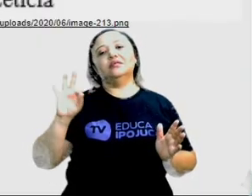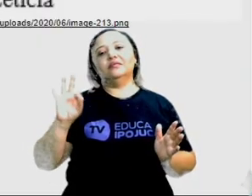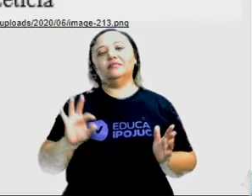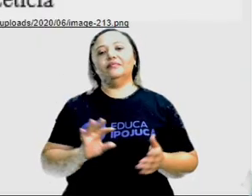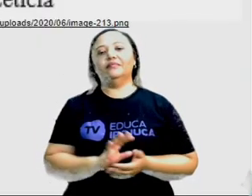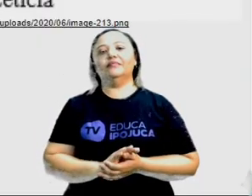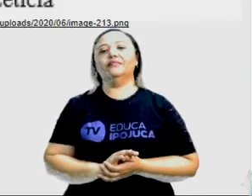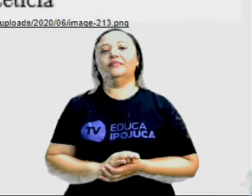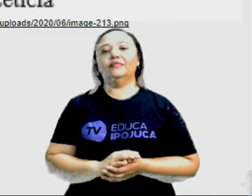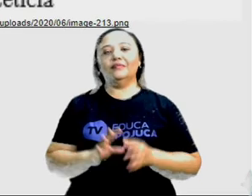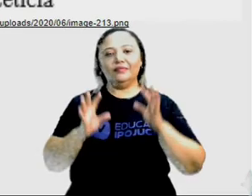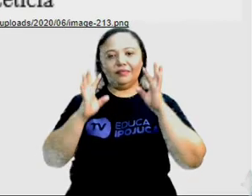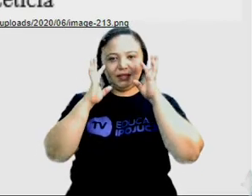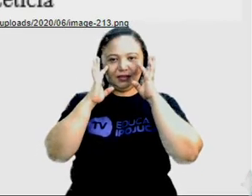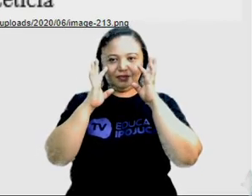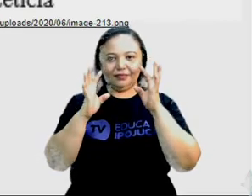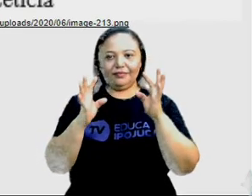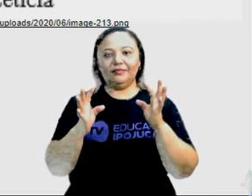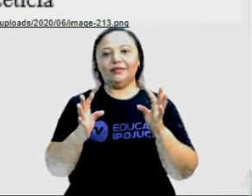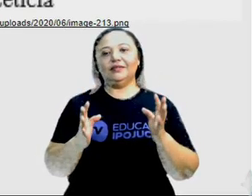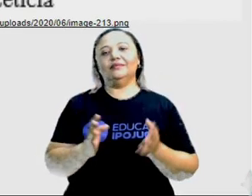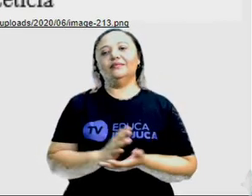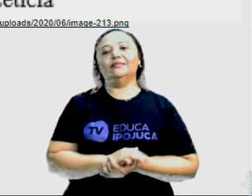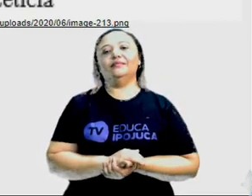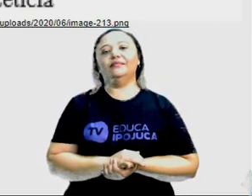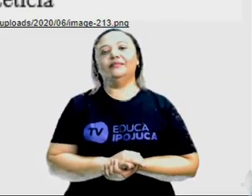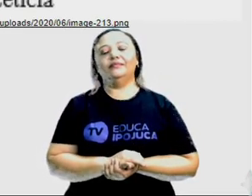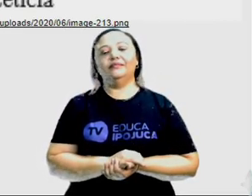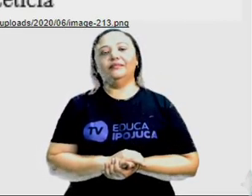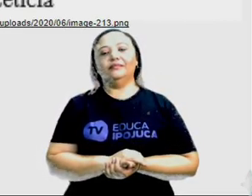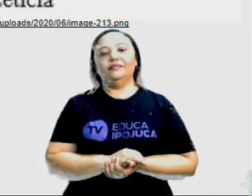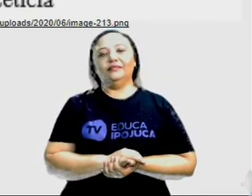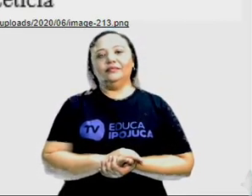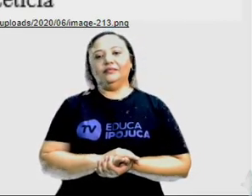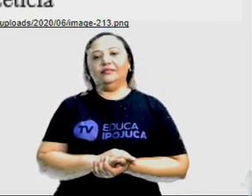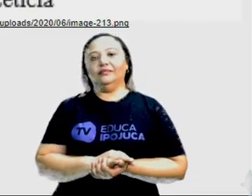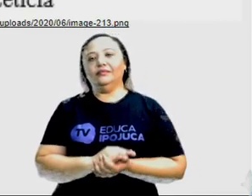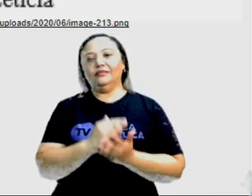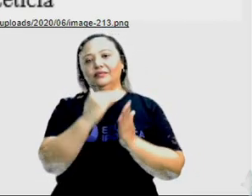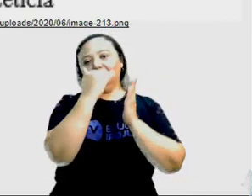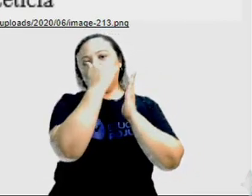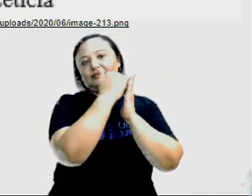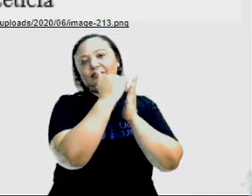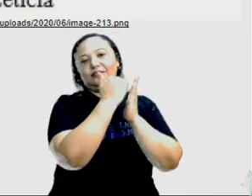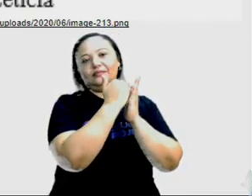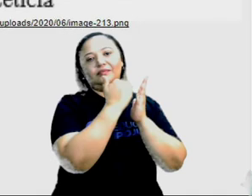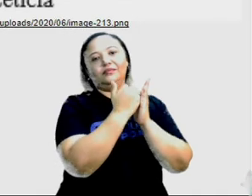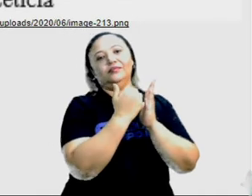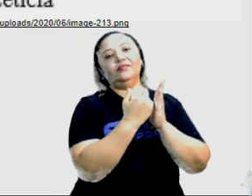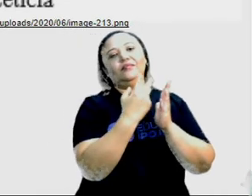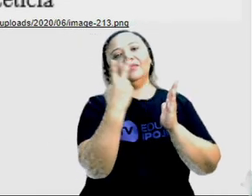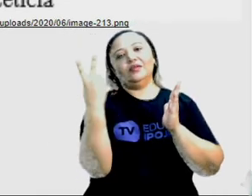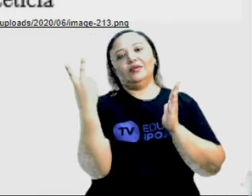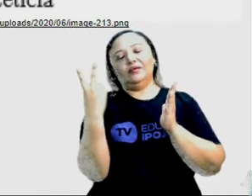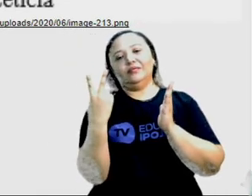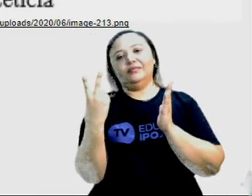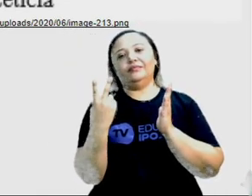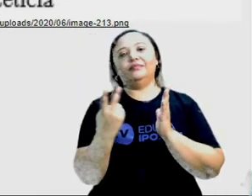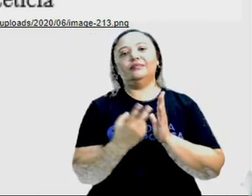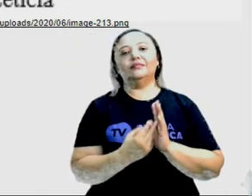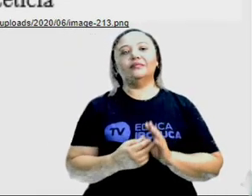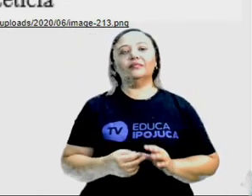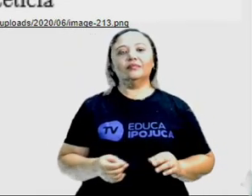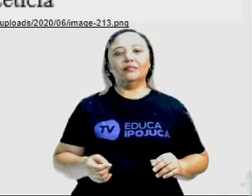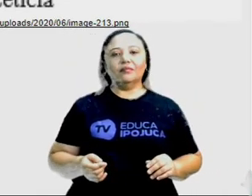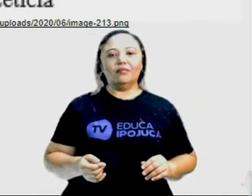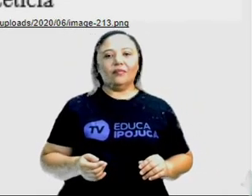vai observando. Olha aí, tabela duplas, ó, com frutas,